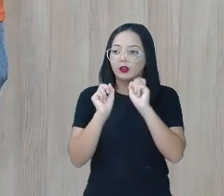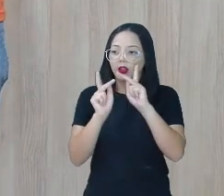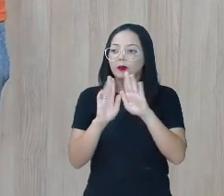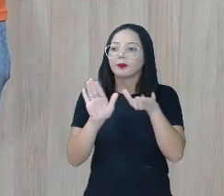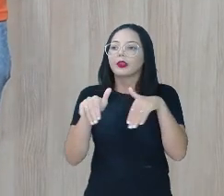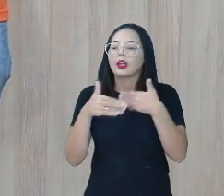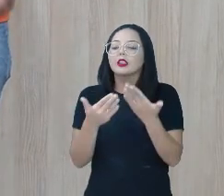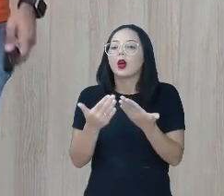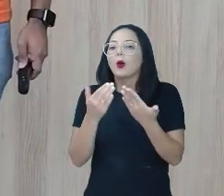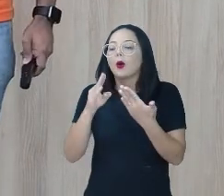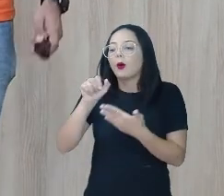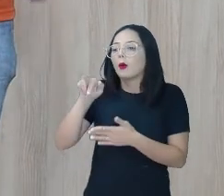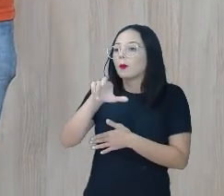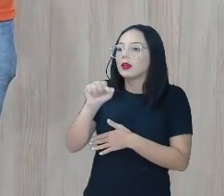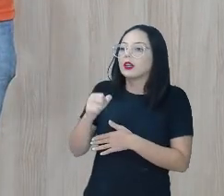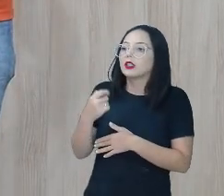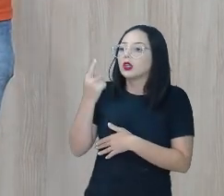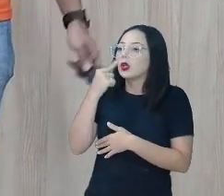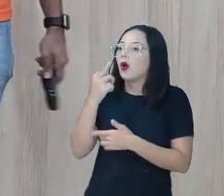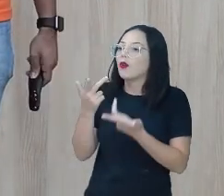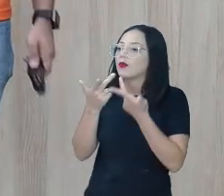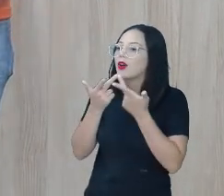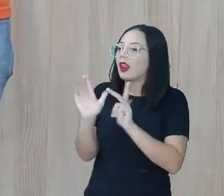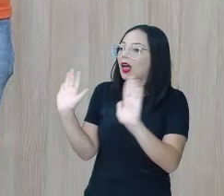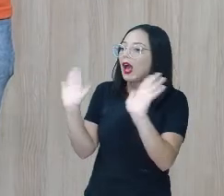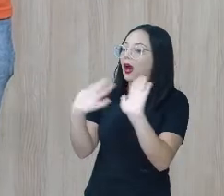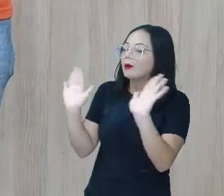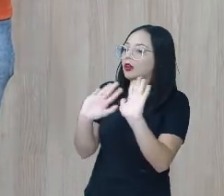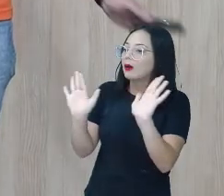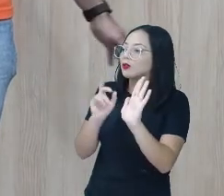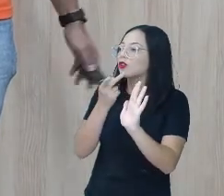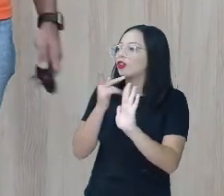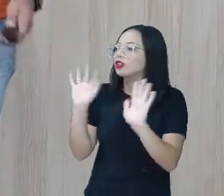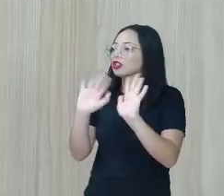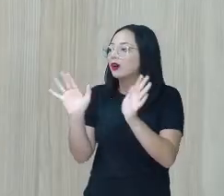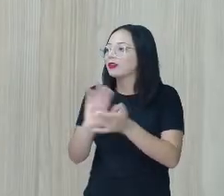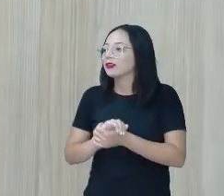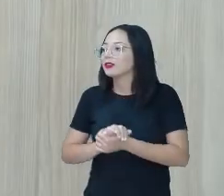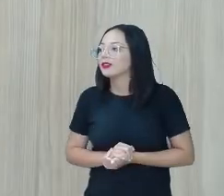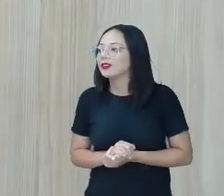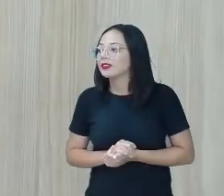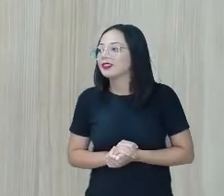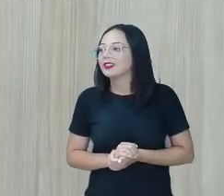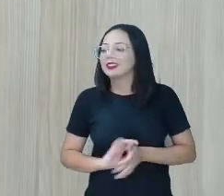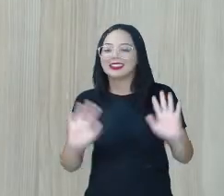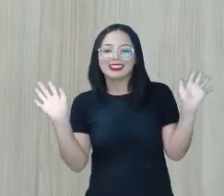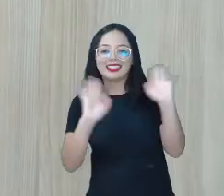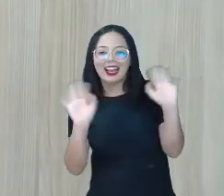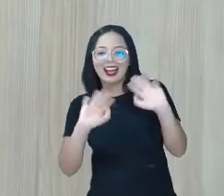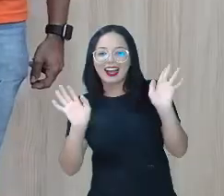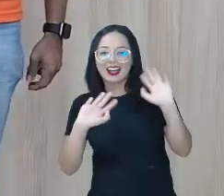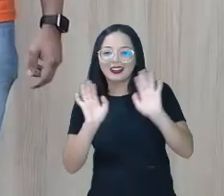bom? Briane, corta para Briane, Briane vai dizer só tchau. Tchau, gente.